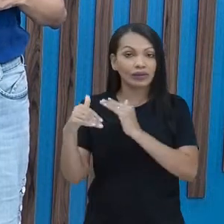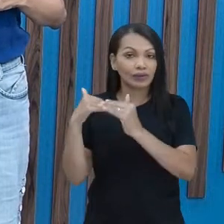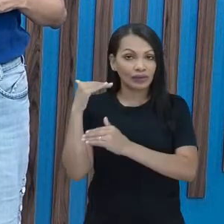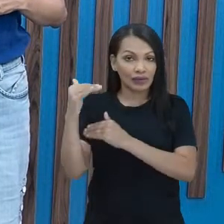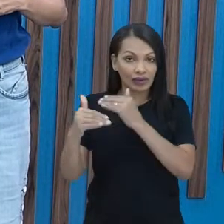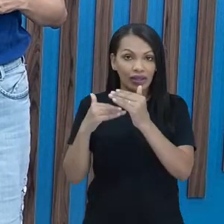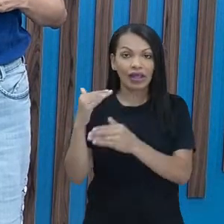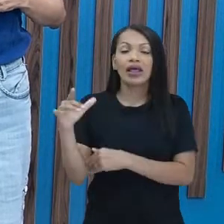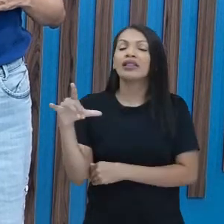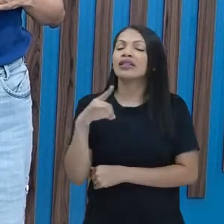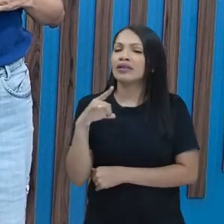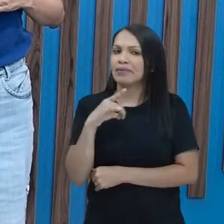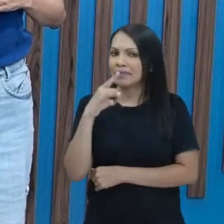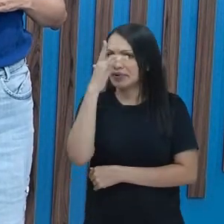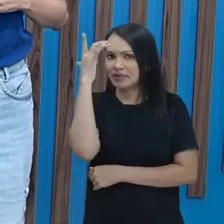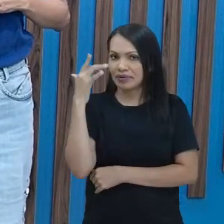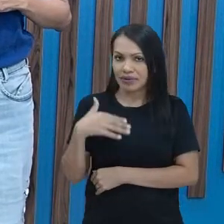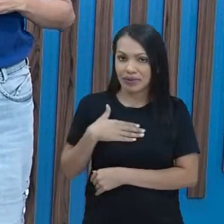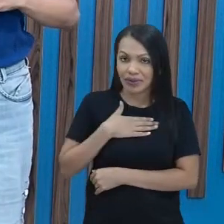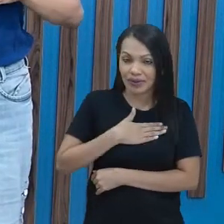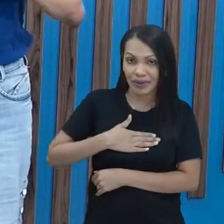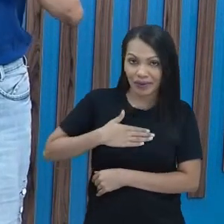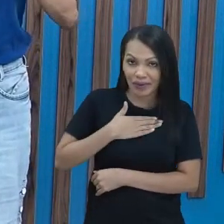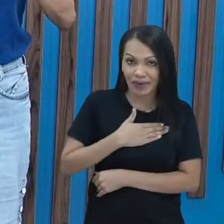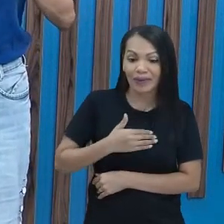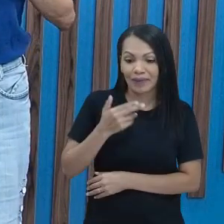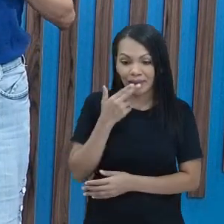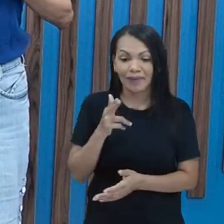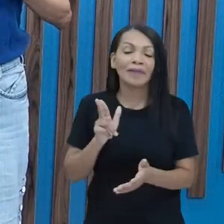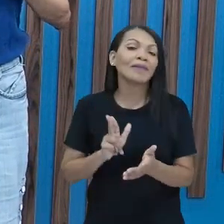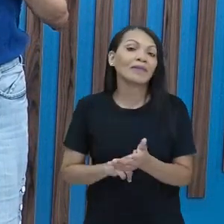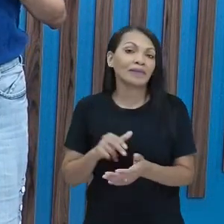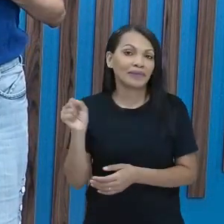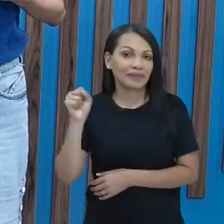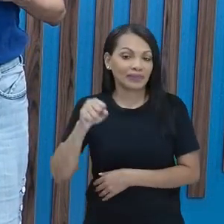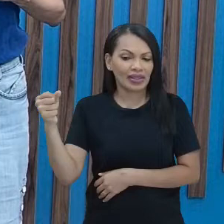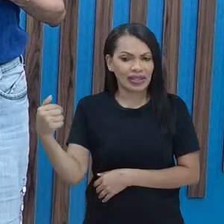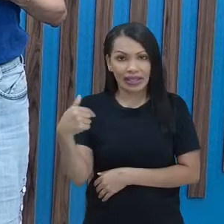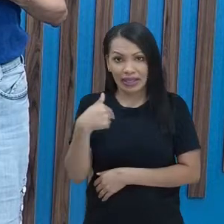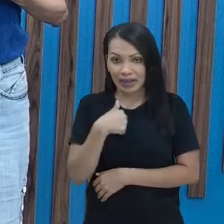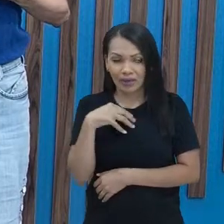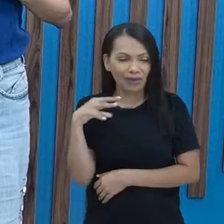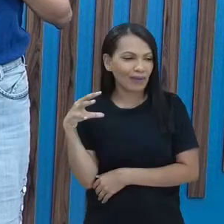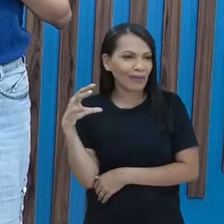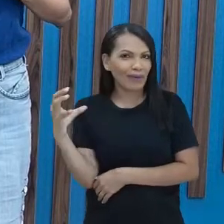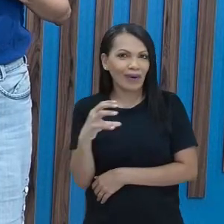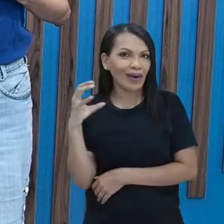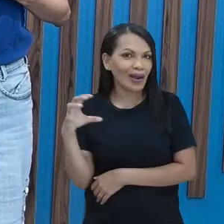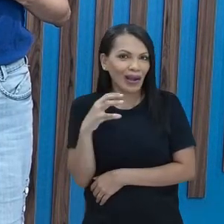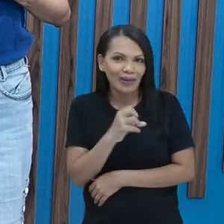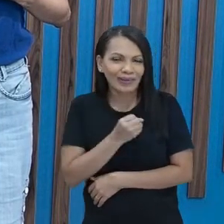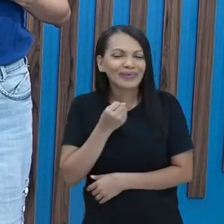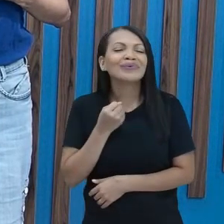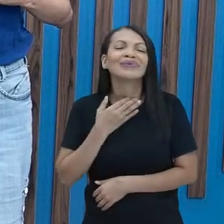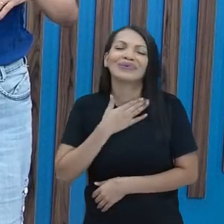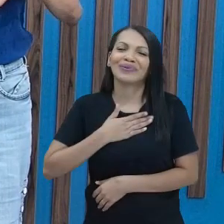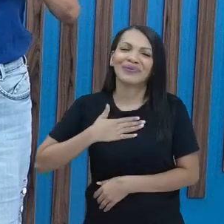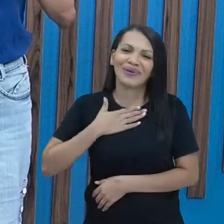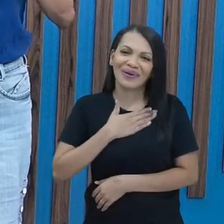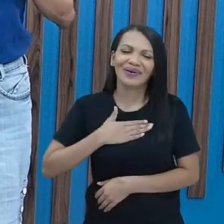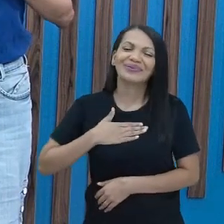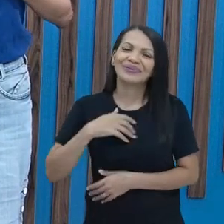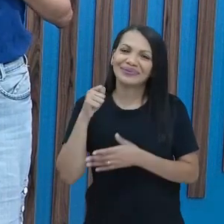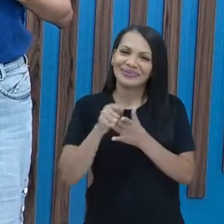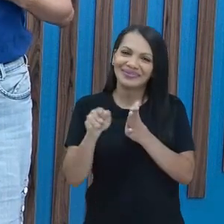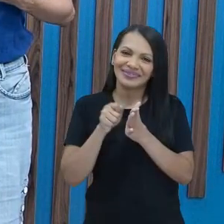tem muita gente que gosta de escrever cartas, tá? Inclusive, eu sou uma delas. Eu gosto muito de escrever cartas. E